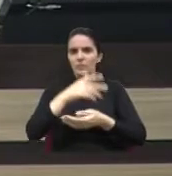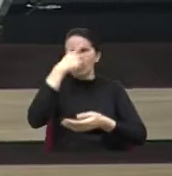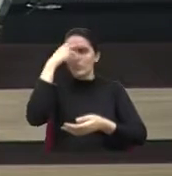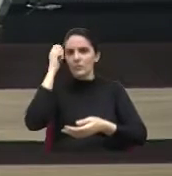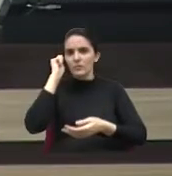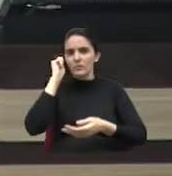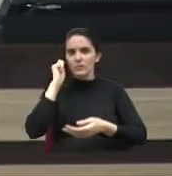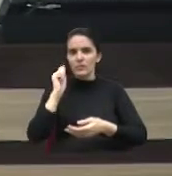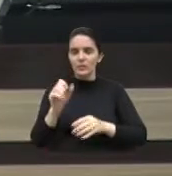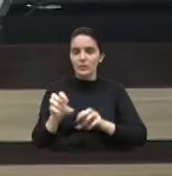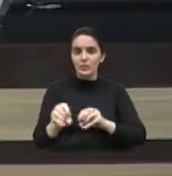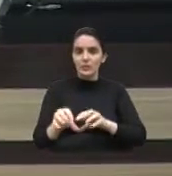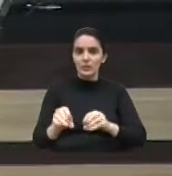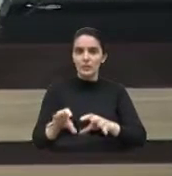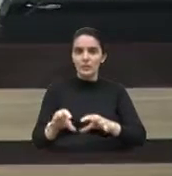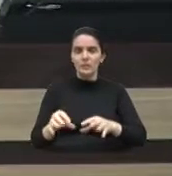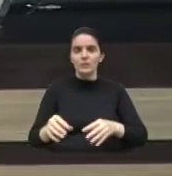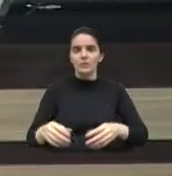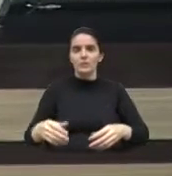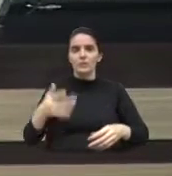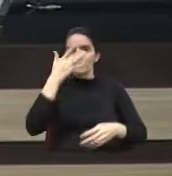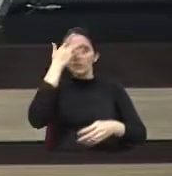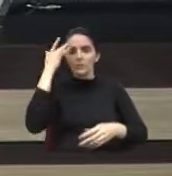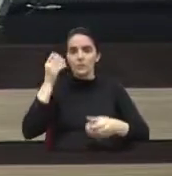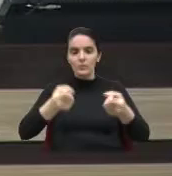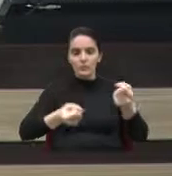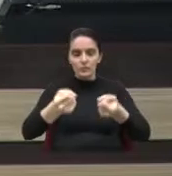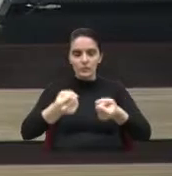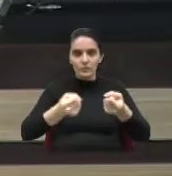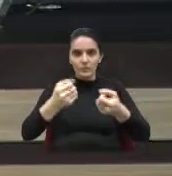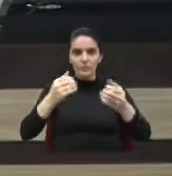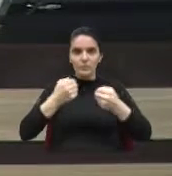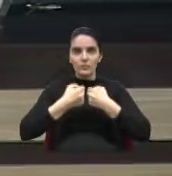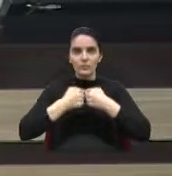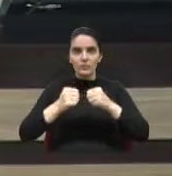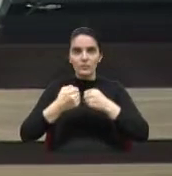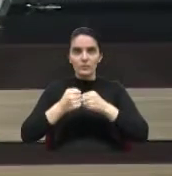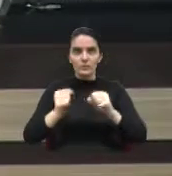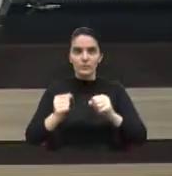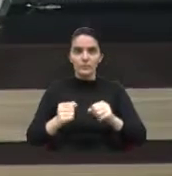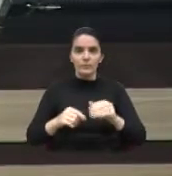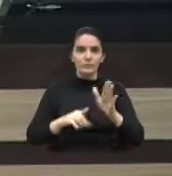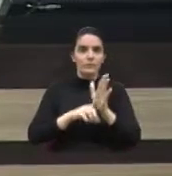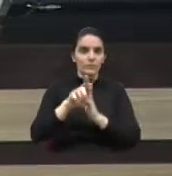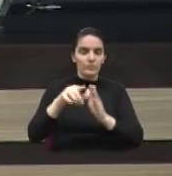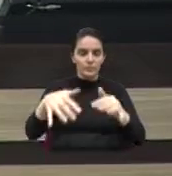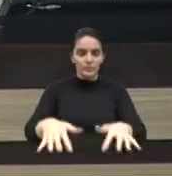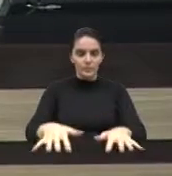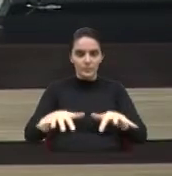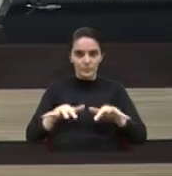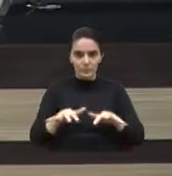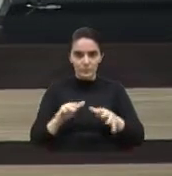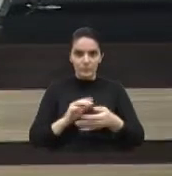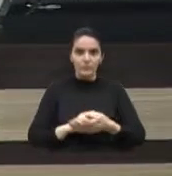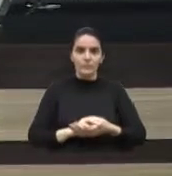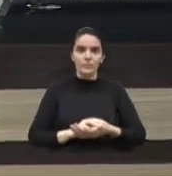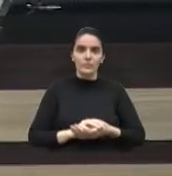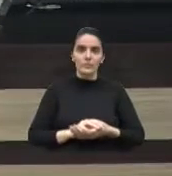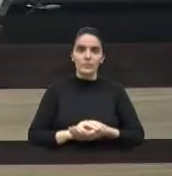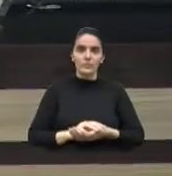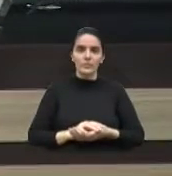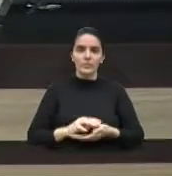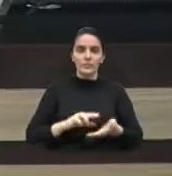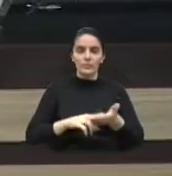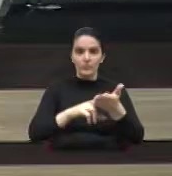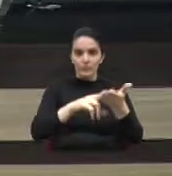a capacitação dos motoristas de ônibus no município. Requer ao plenário, nos termos regimentais, seja encaminhado ao excelentíssimo senhor